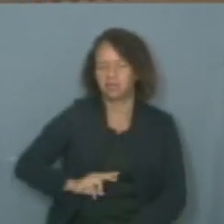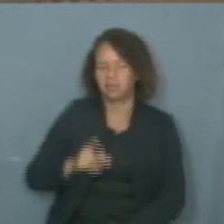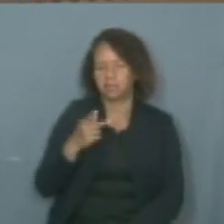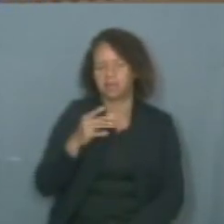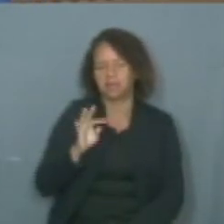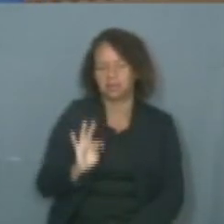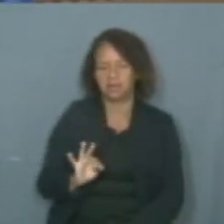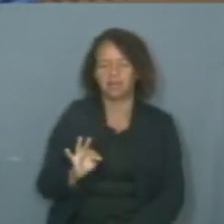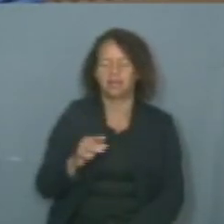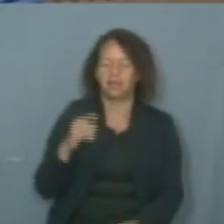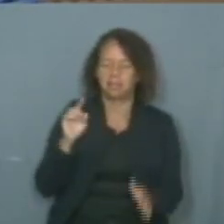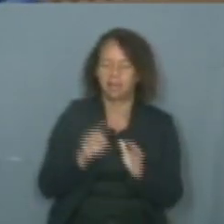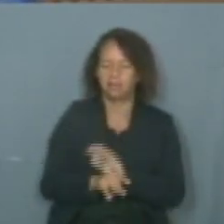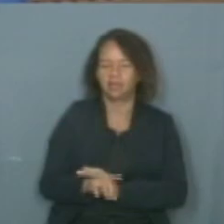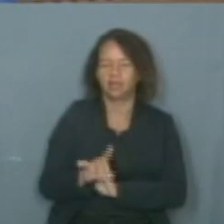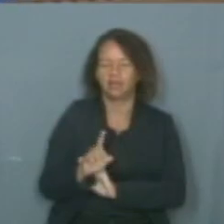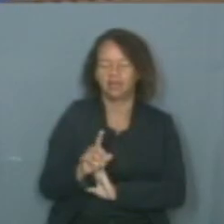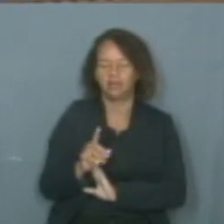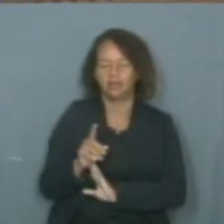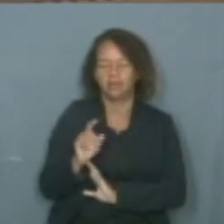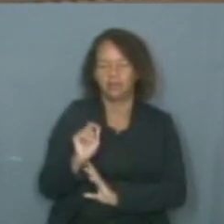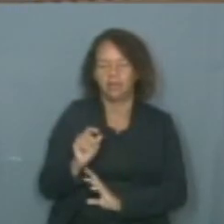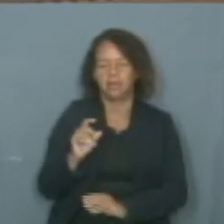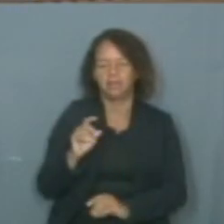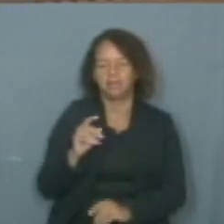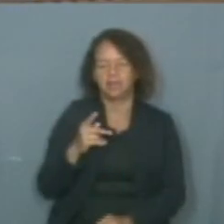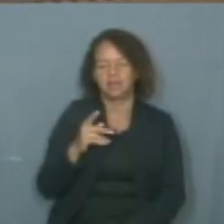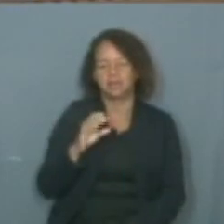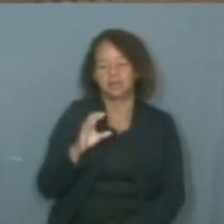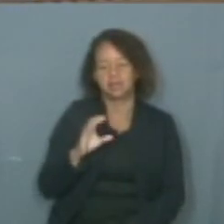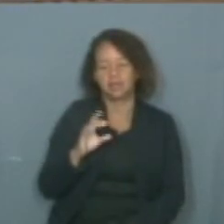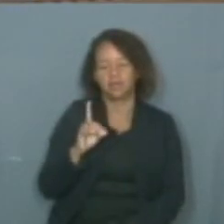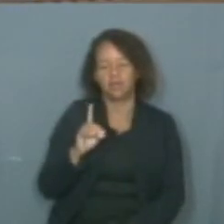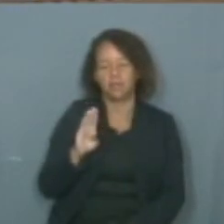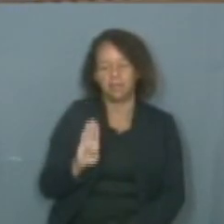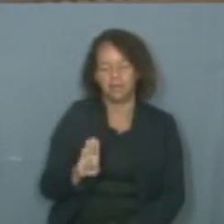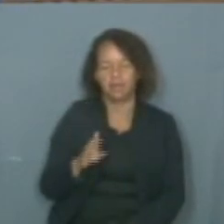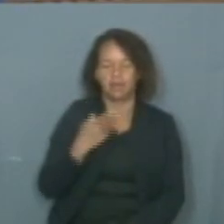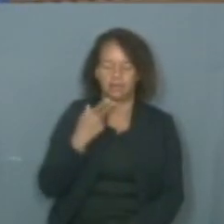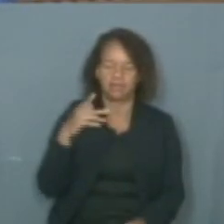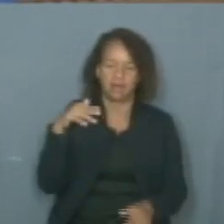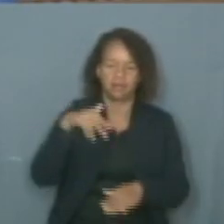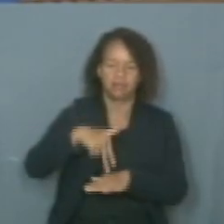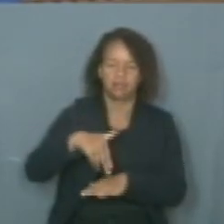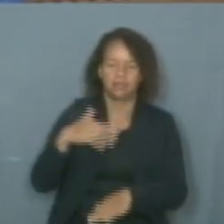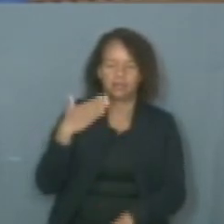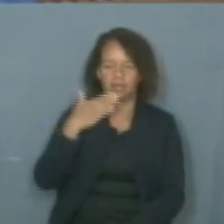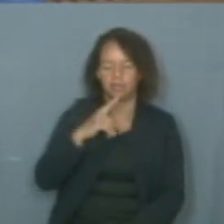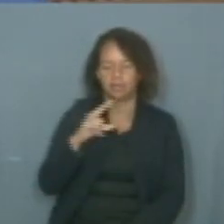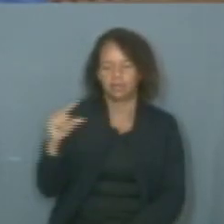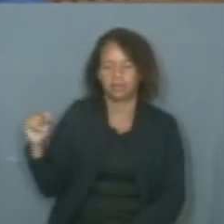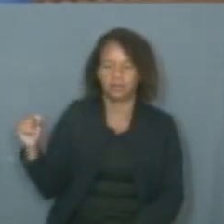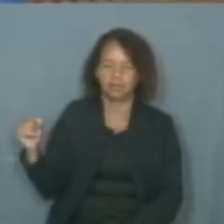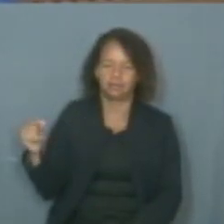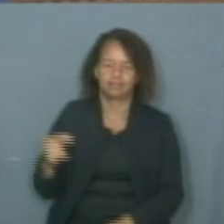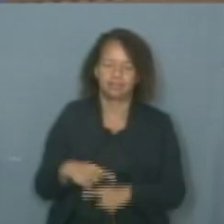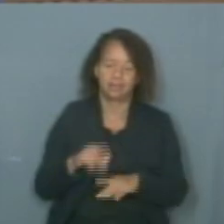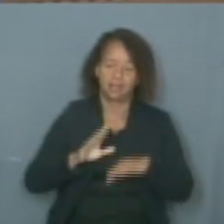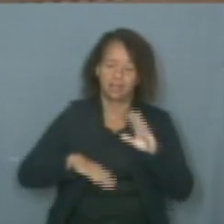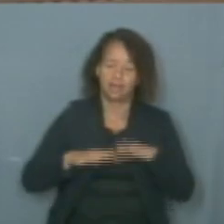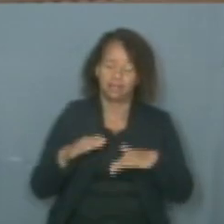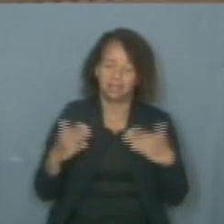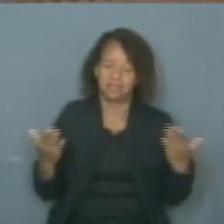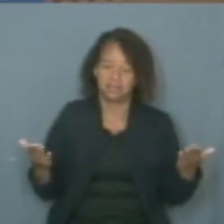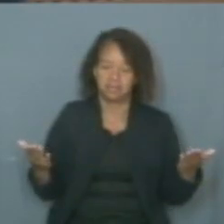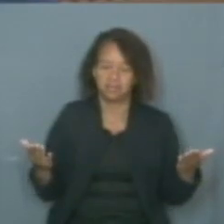PT, gostaria de ter perguntado para a vereadora do PCdoB, mas como eu falei no início, quando eu vim subir para a tribuna aqui, ela saiu. Talvez seja por